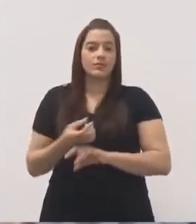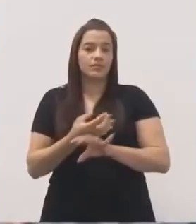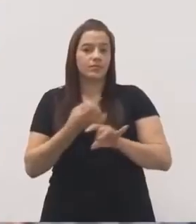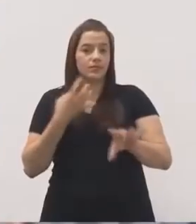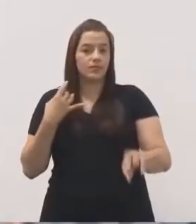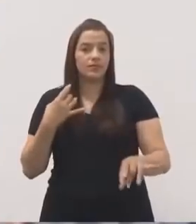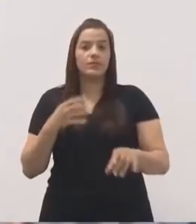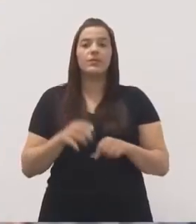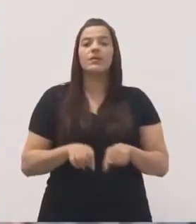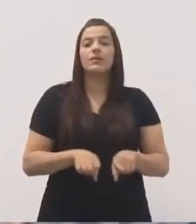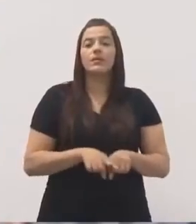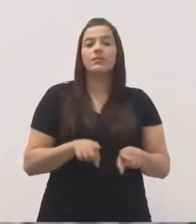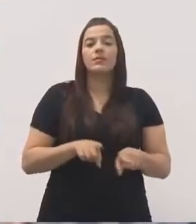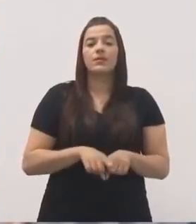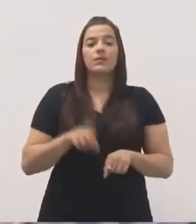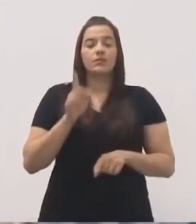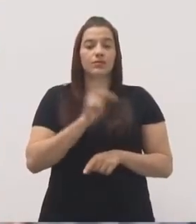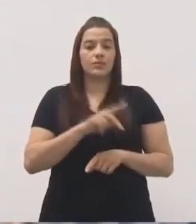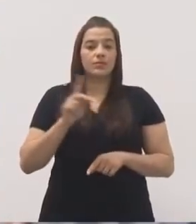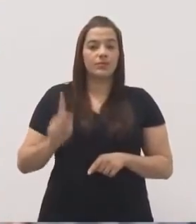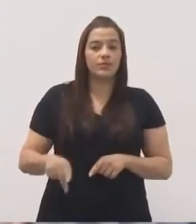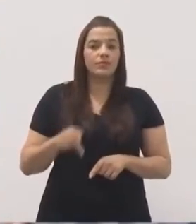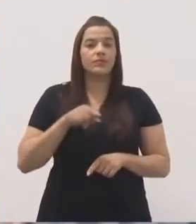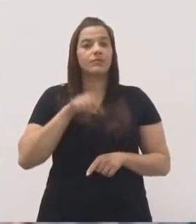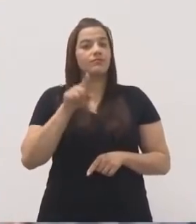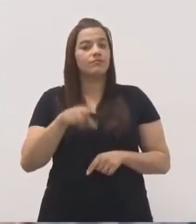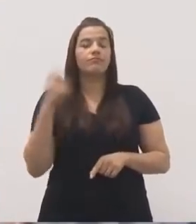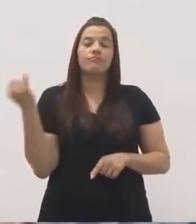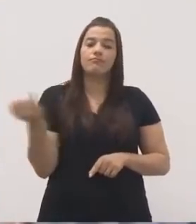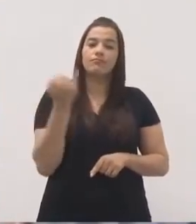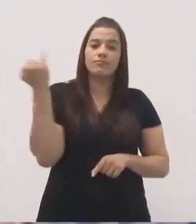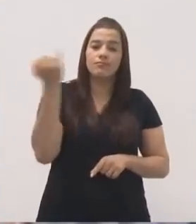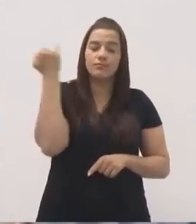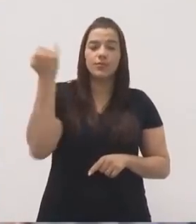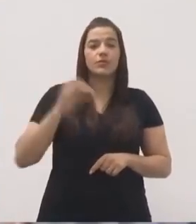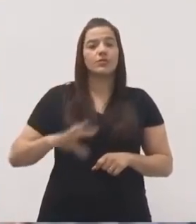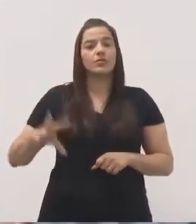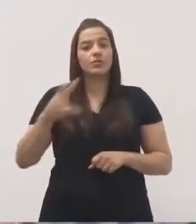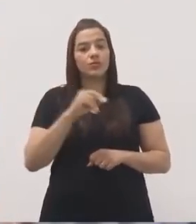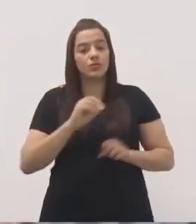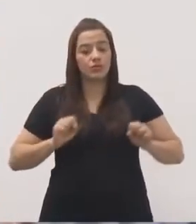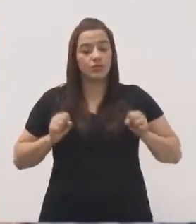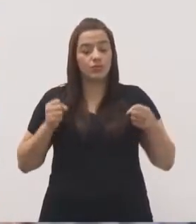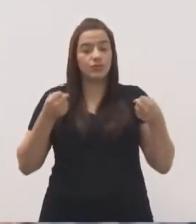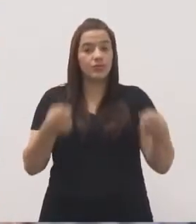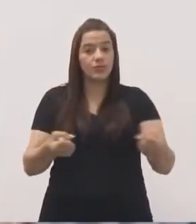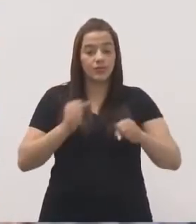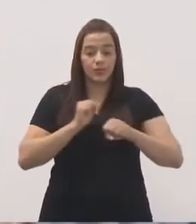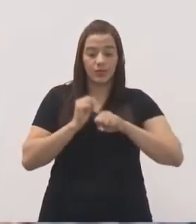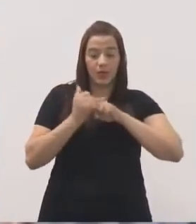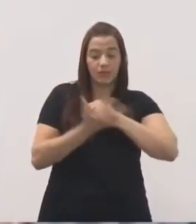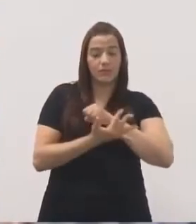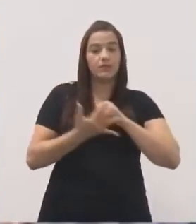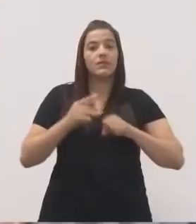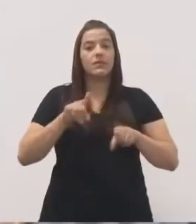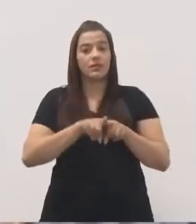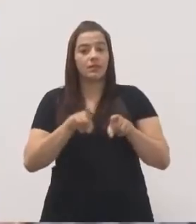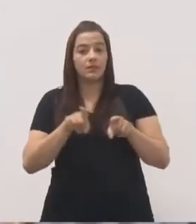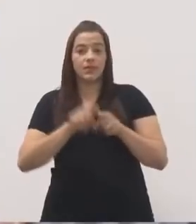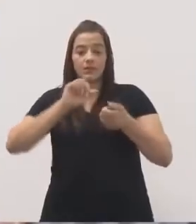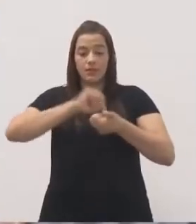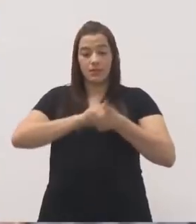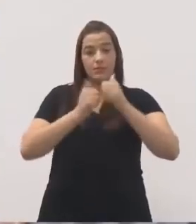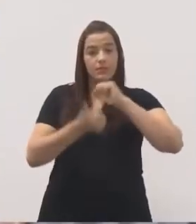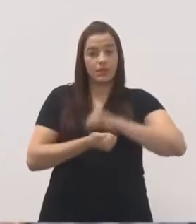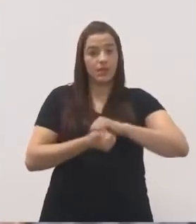dos professores, que foi fundamental durante a pandemia, né? A gente sabe o quanto se dedicaram e o quanto se adaptaram às mudanças